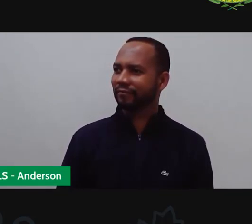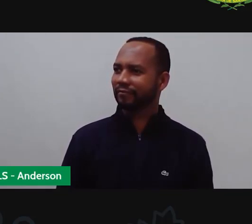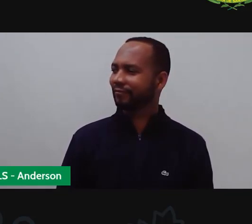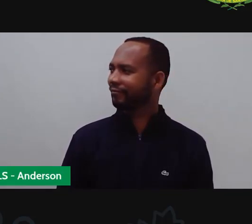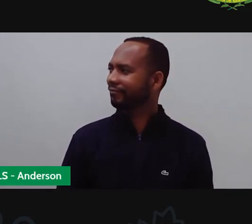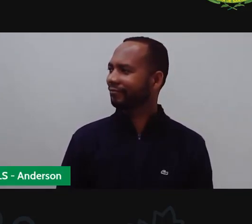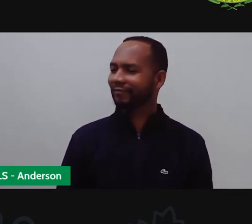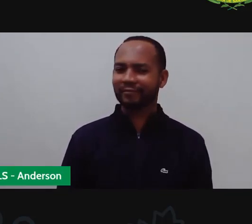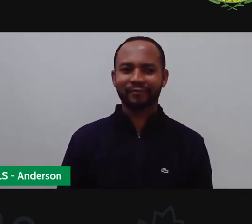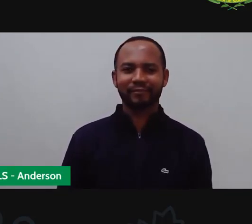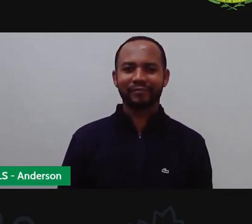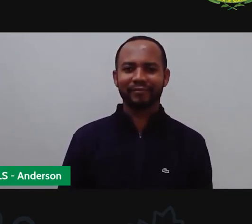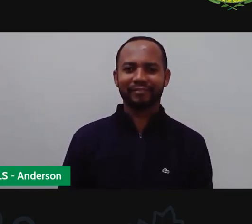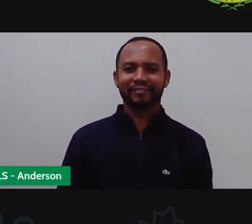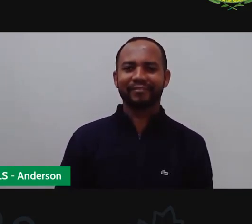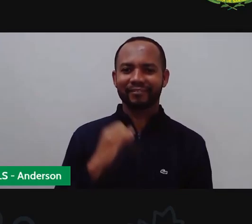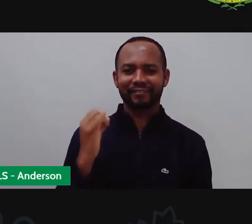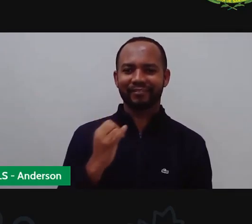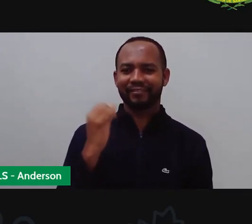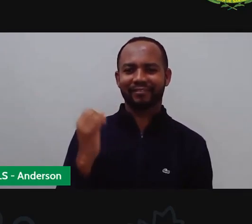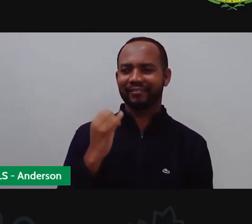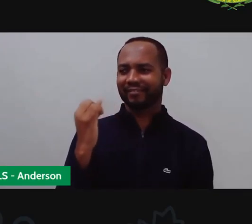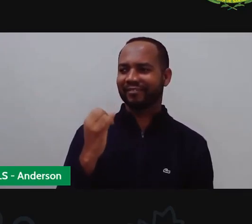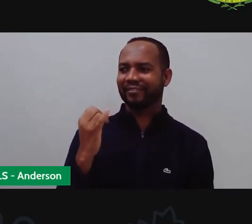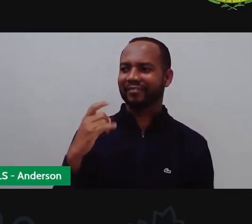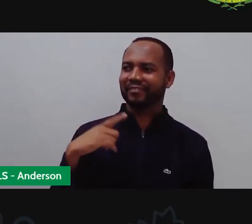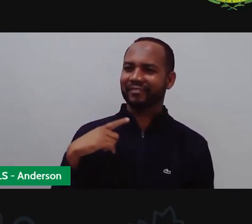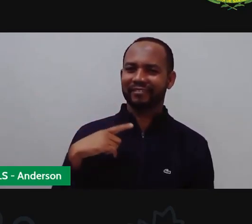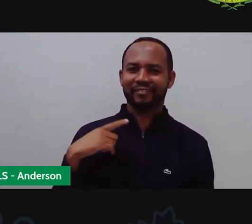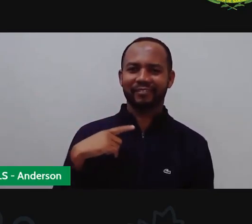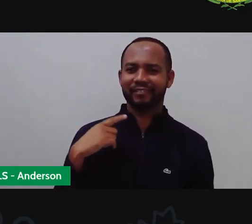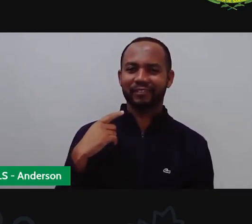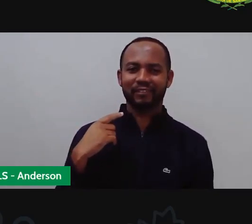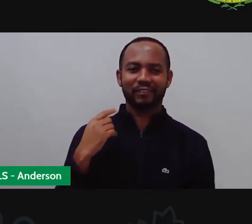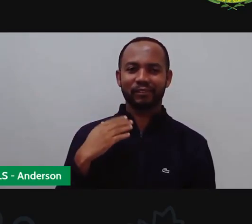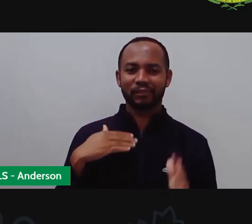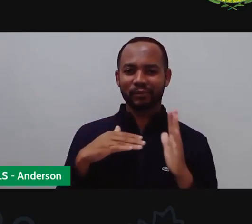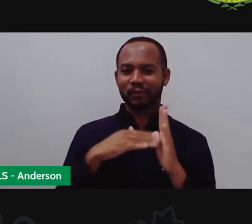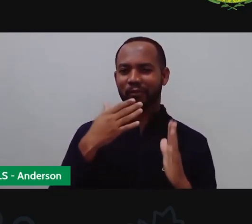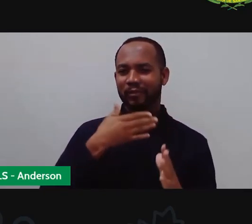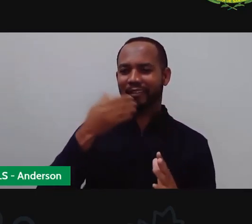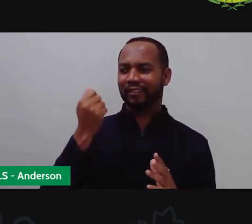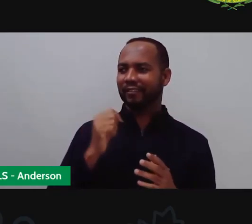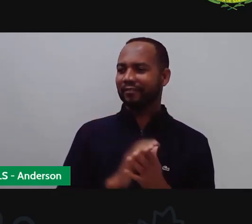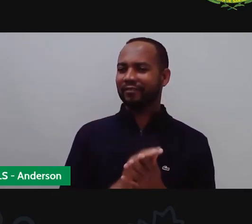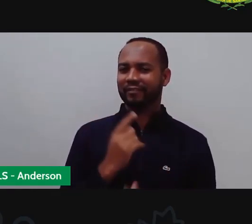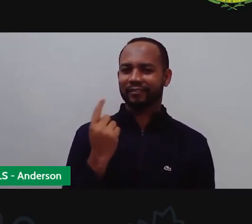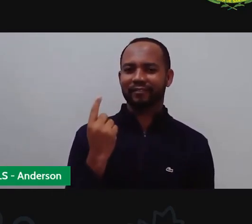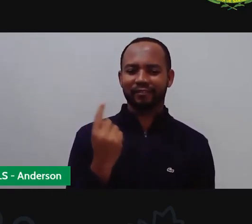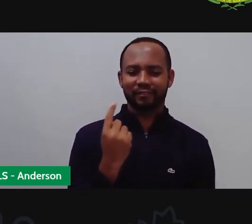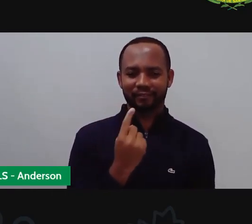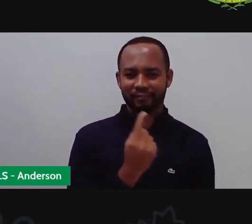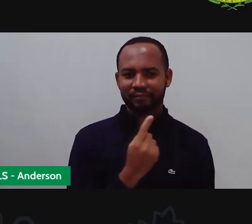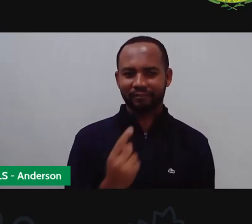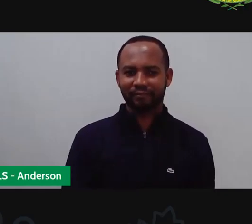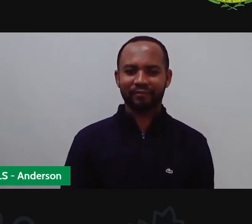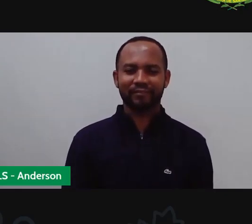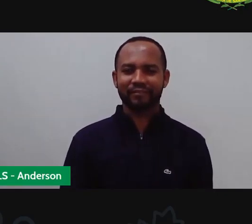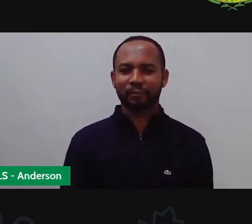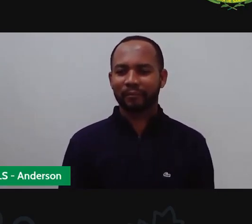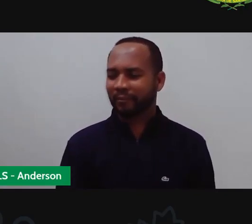quê? Pra nós termos, né? Conjugar o verbo direitinho aí. Termos sempre o melhor pra atender a cada um de vocês aí